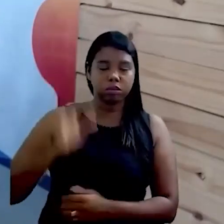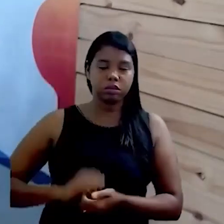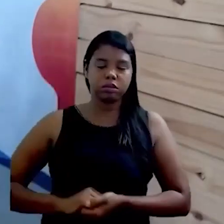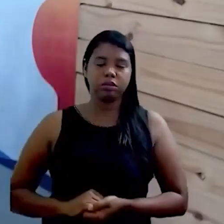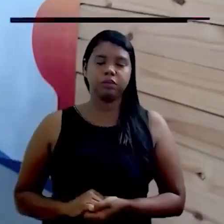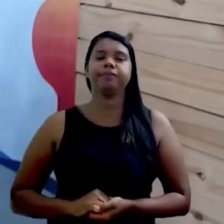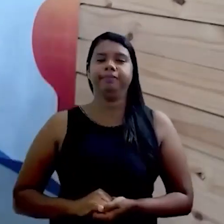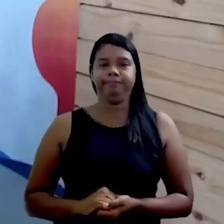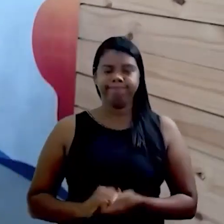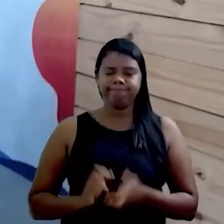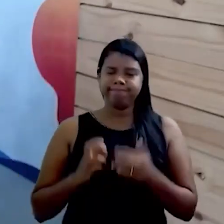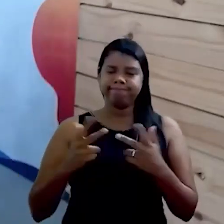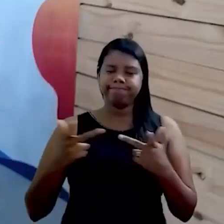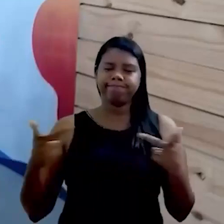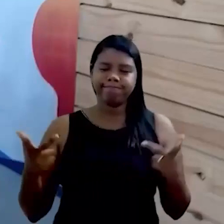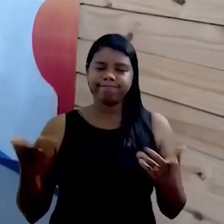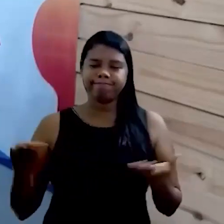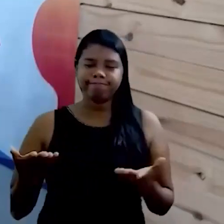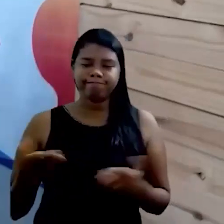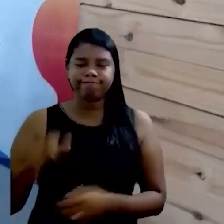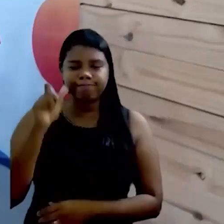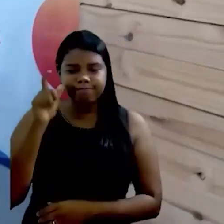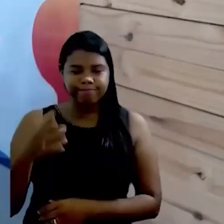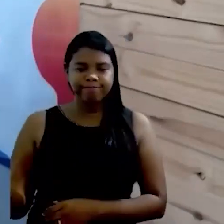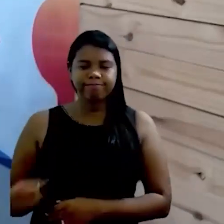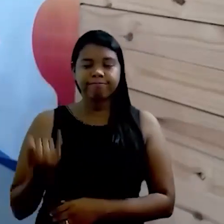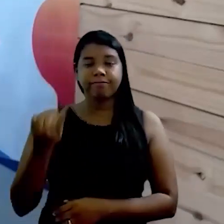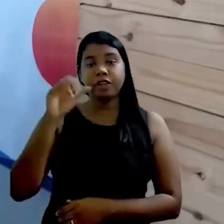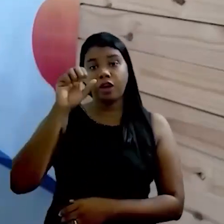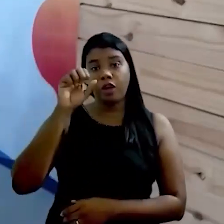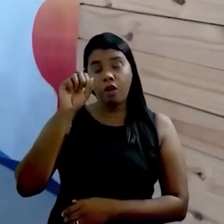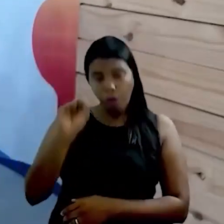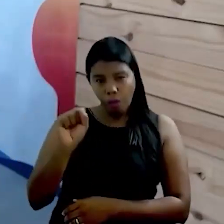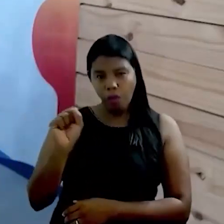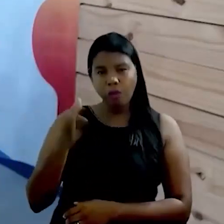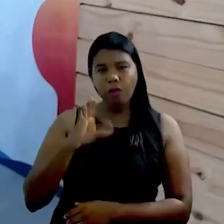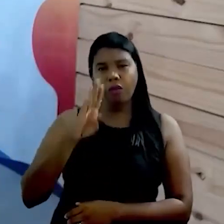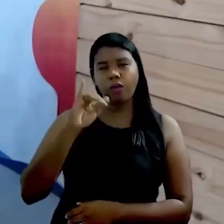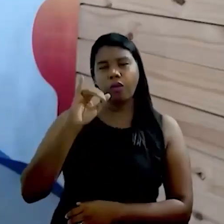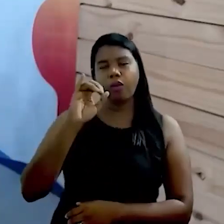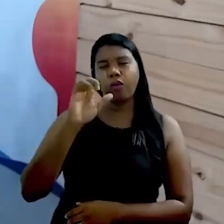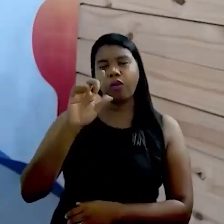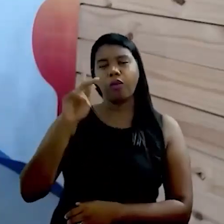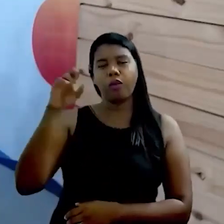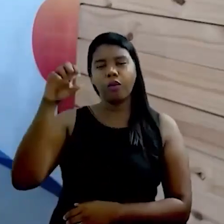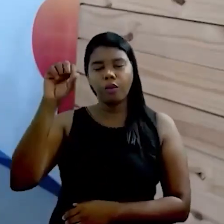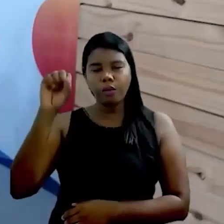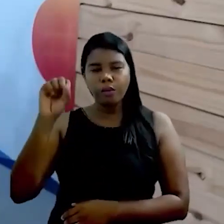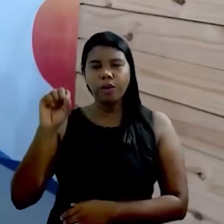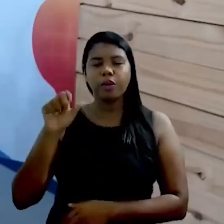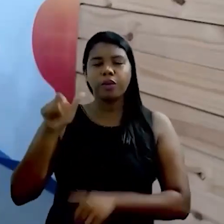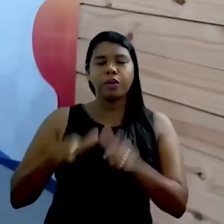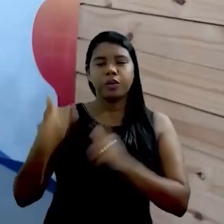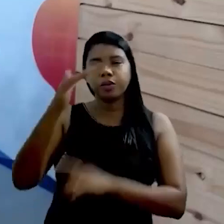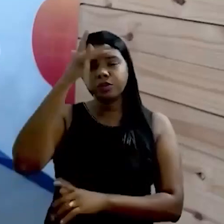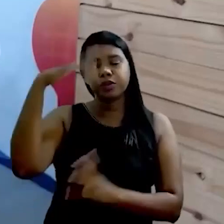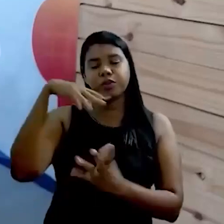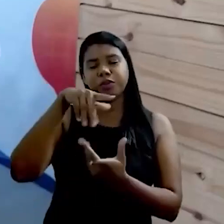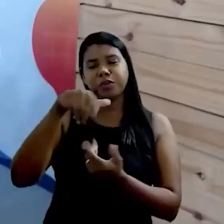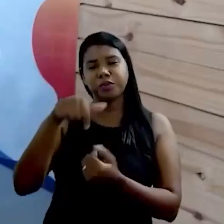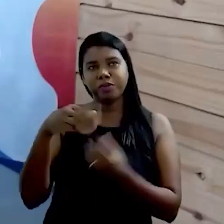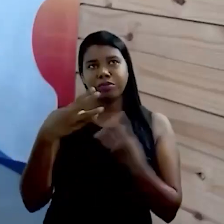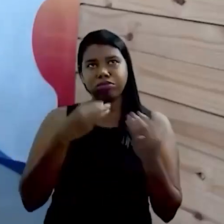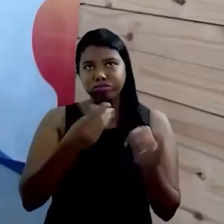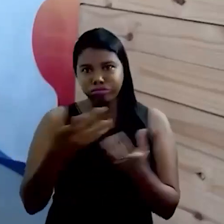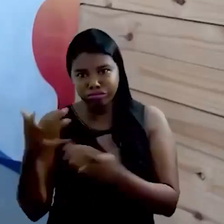Então, uma outra coisa, um outro ponto interessante, a gente já bateu 8 bilhões, né, de pessoas no mundo. Então, é